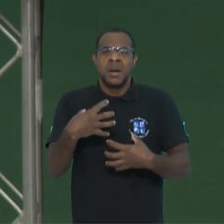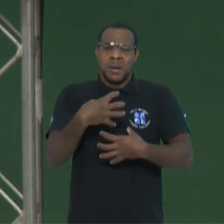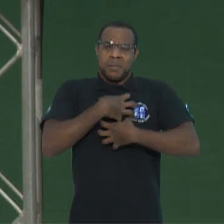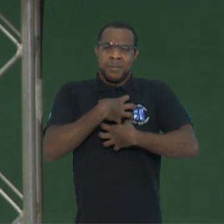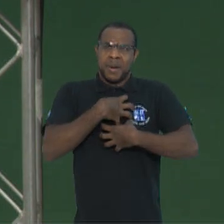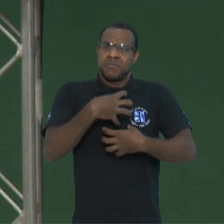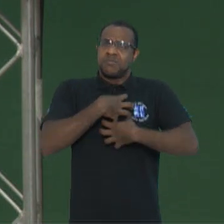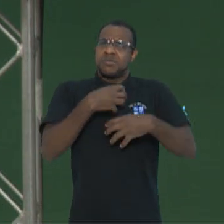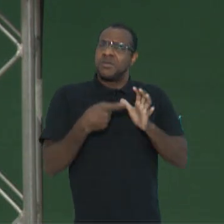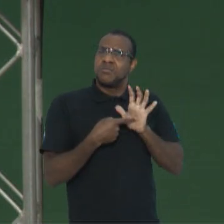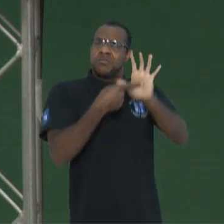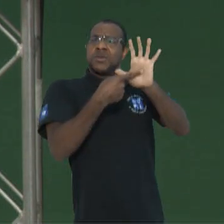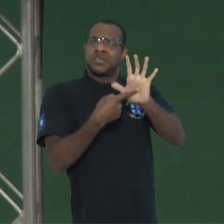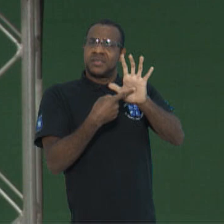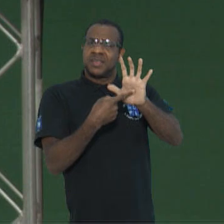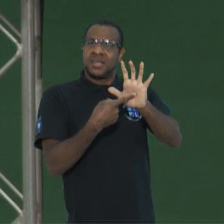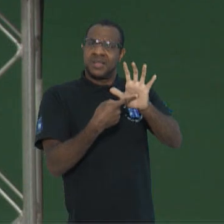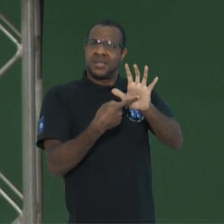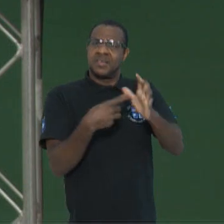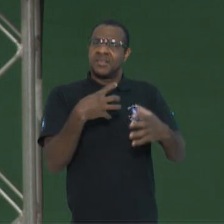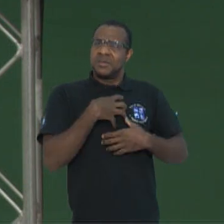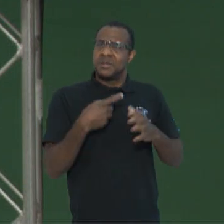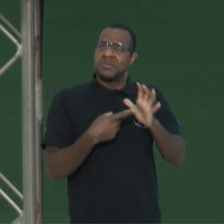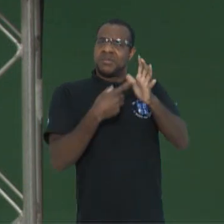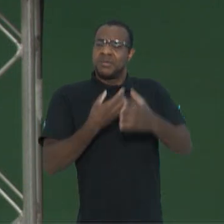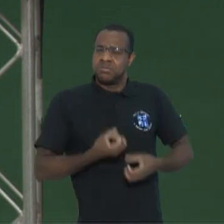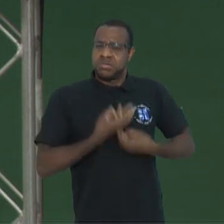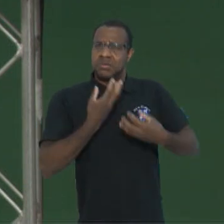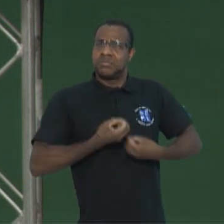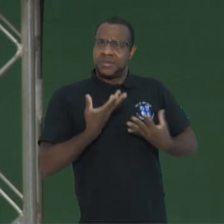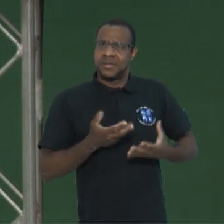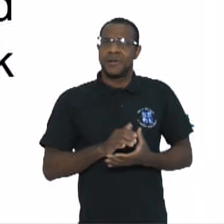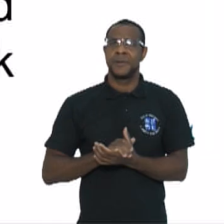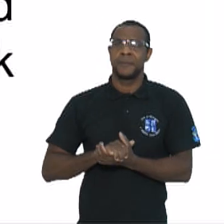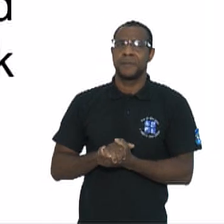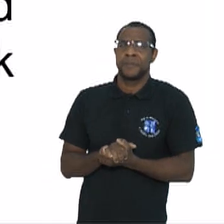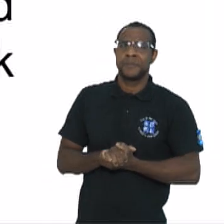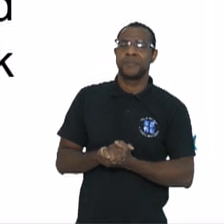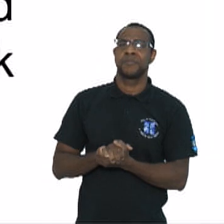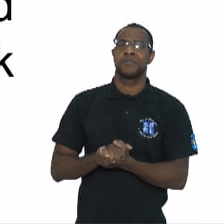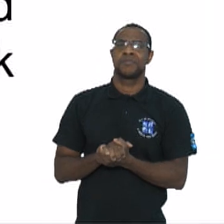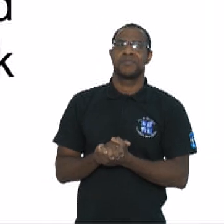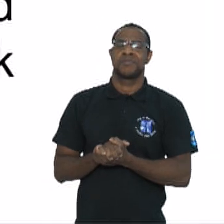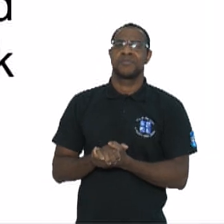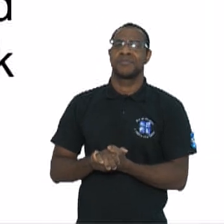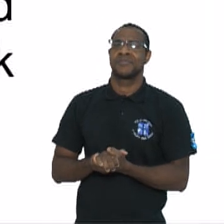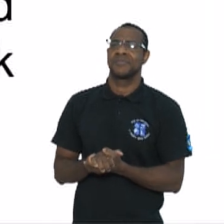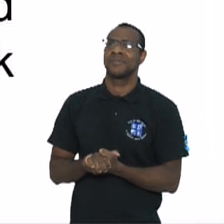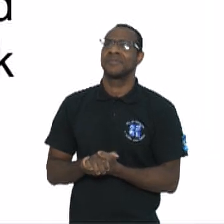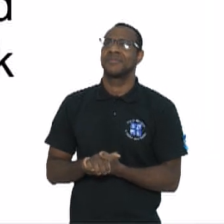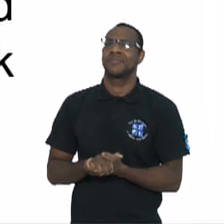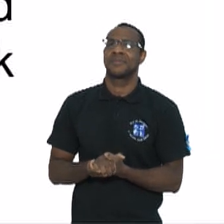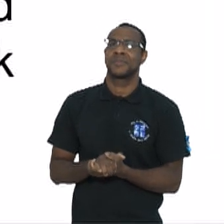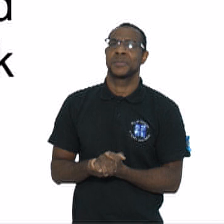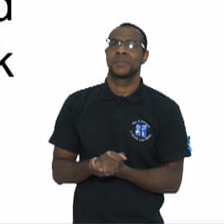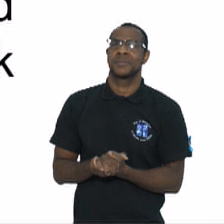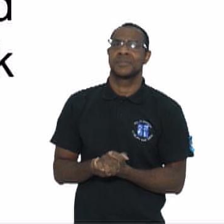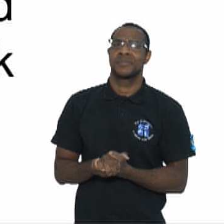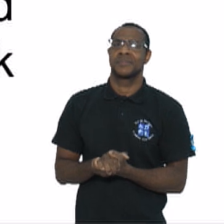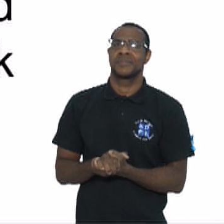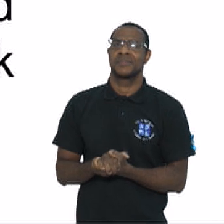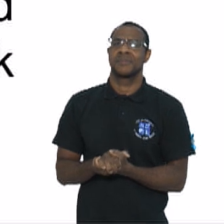ou quais? Né? E do you think your school could promote a student's artwork